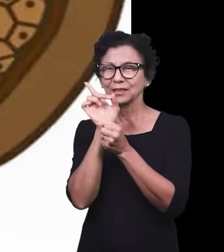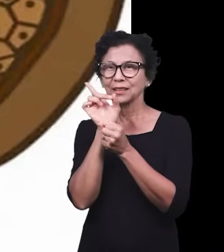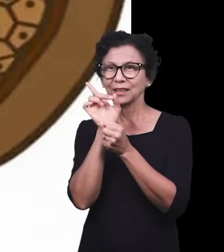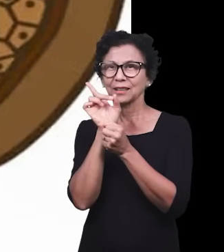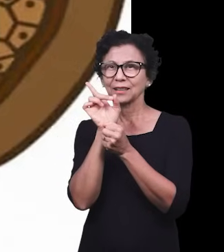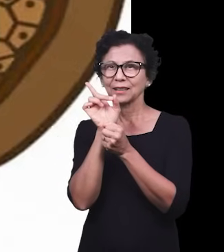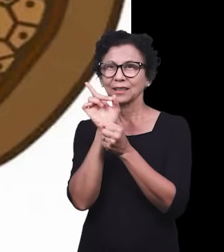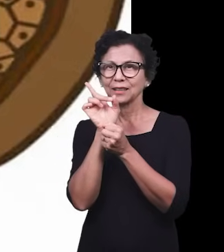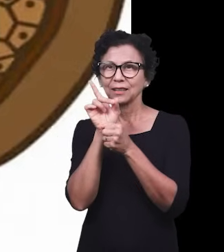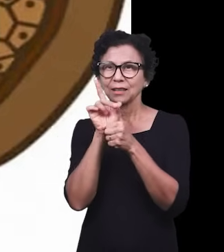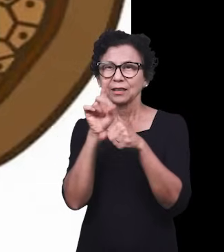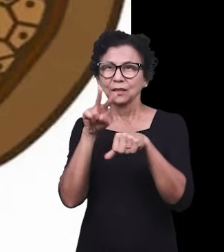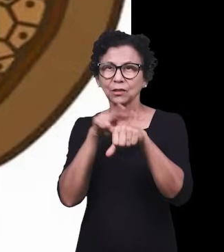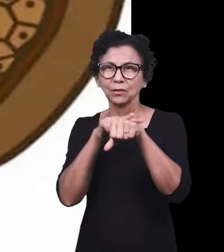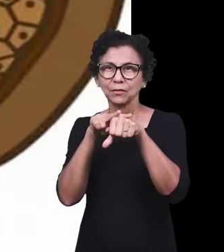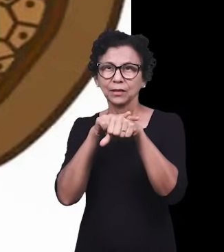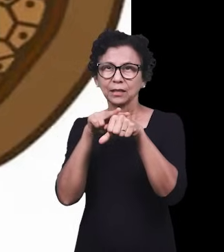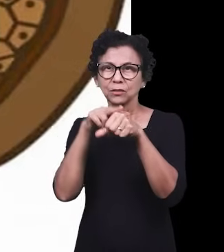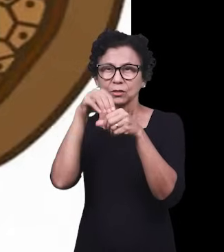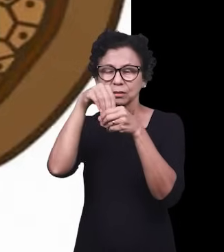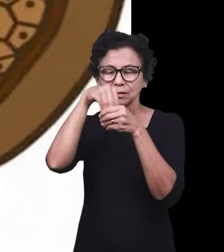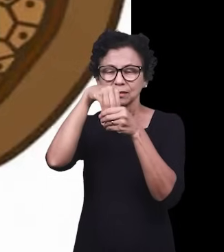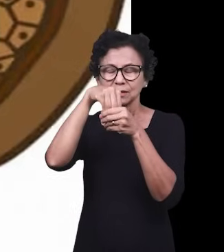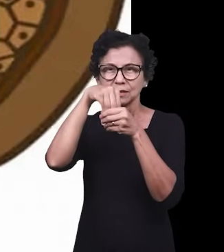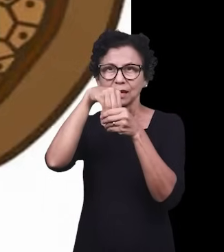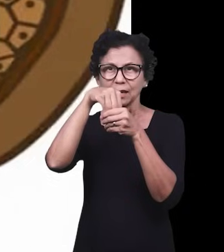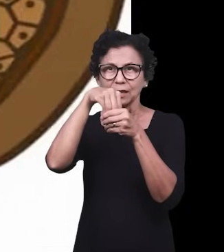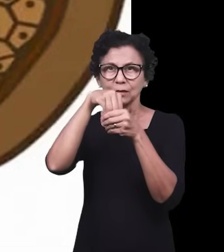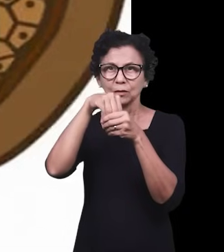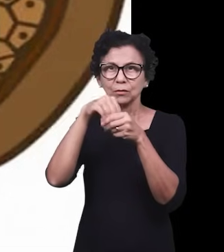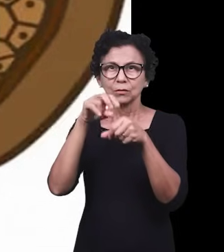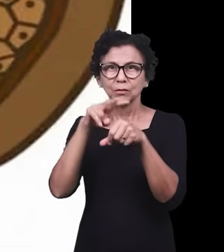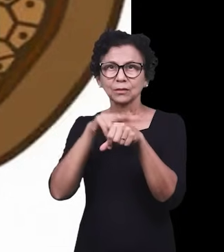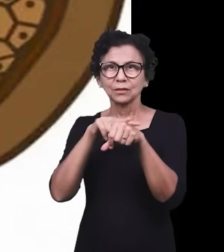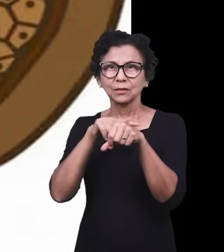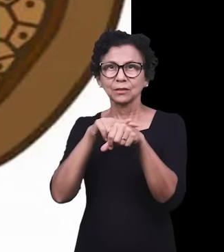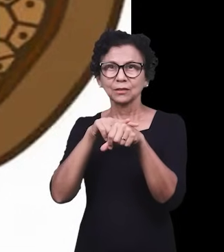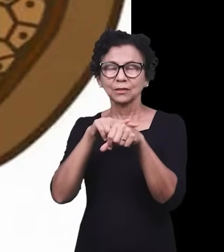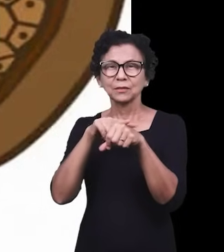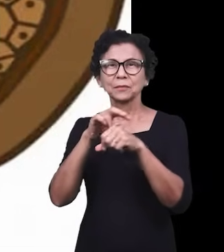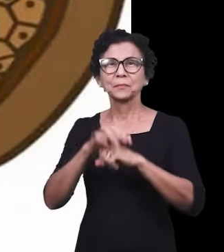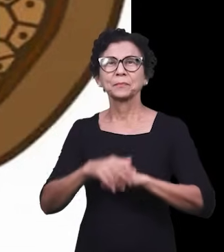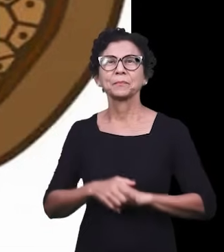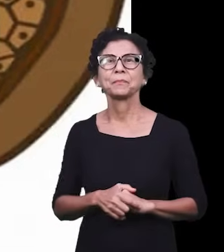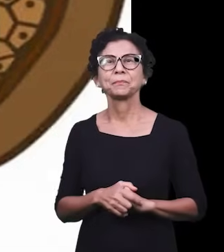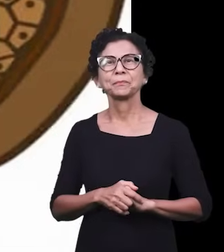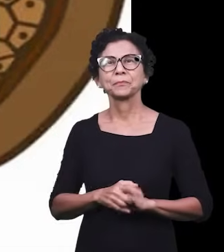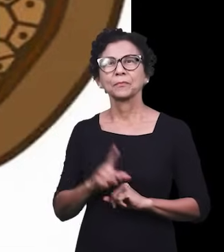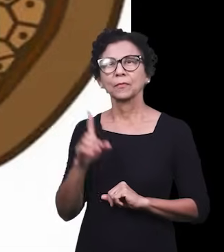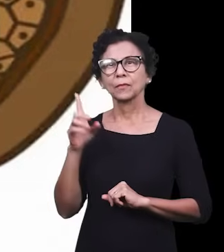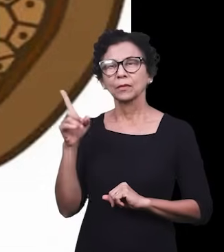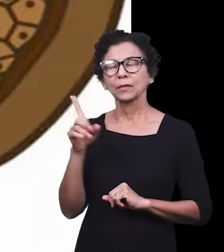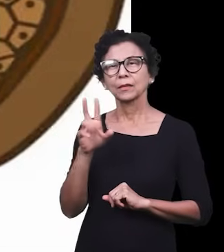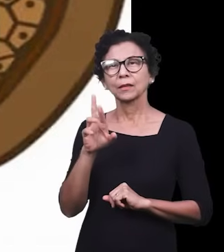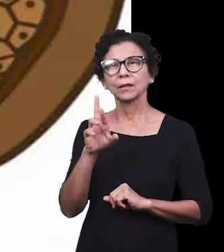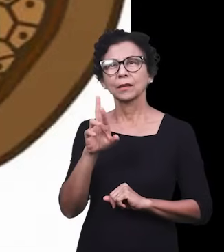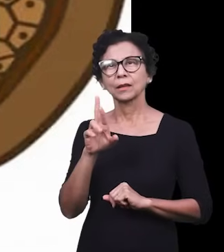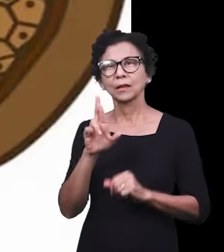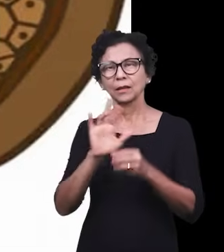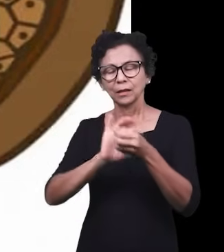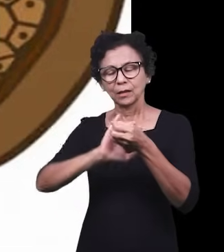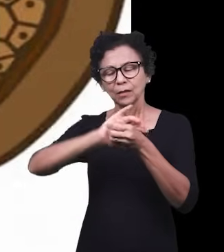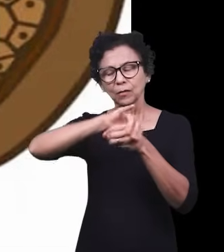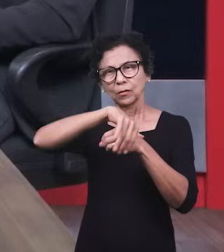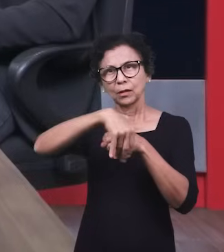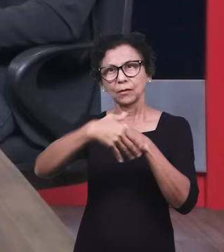ver a as divisões né aqui o embrião a gente aqui tem né o revestimento e a